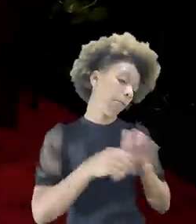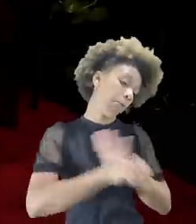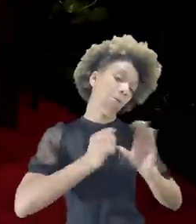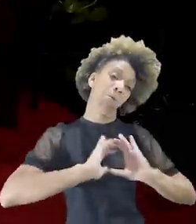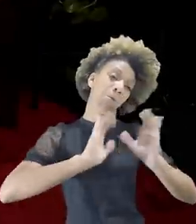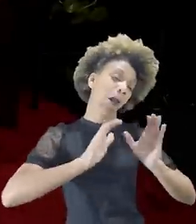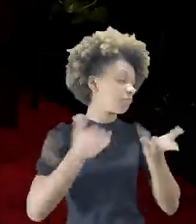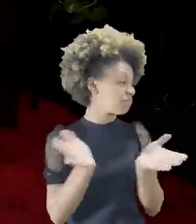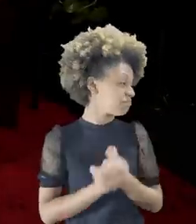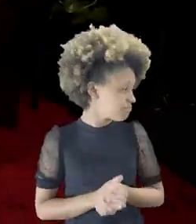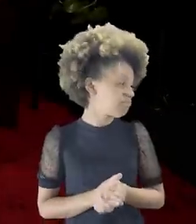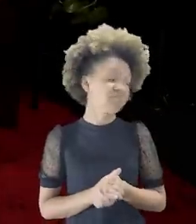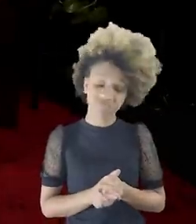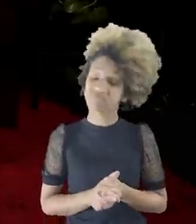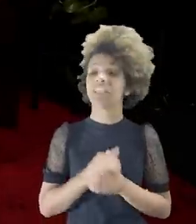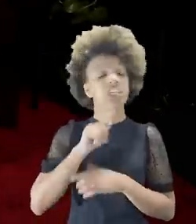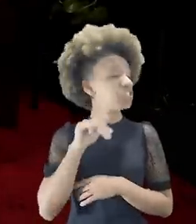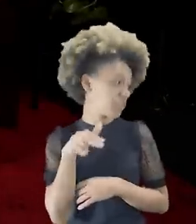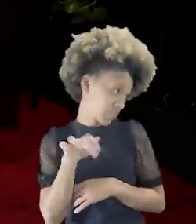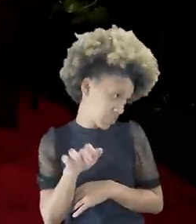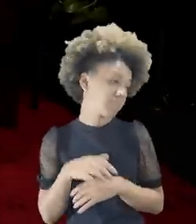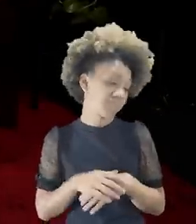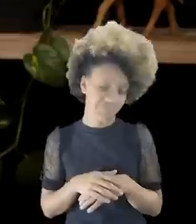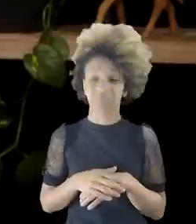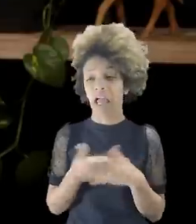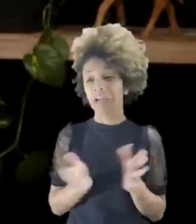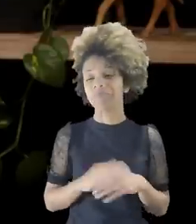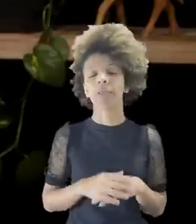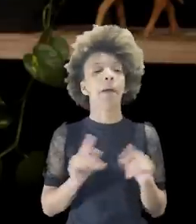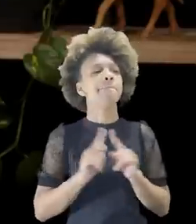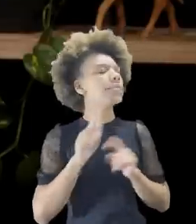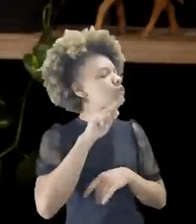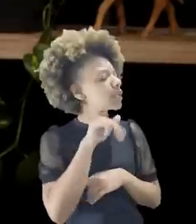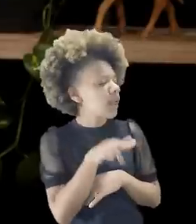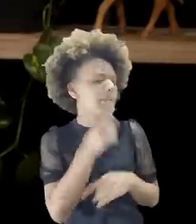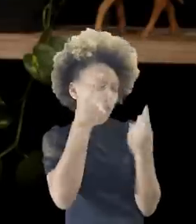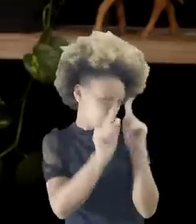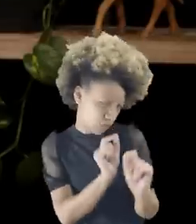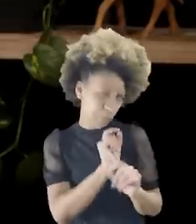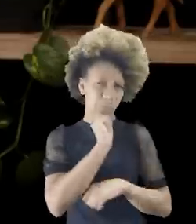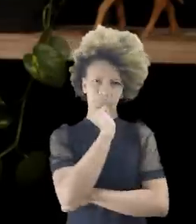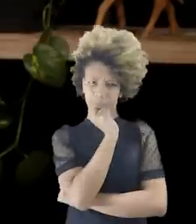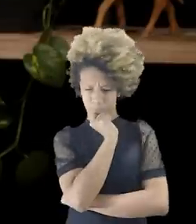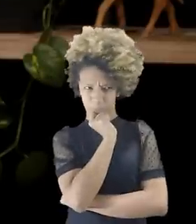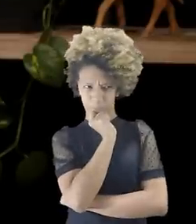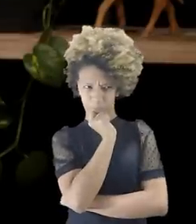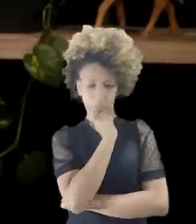jogo é Giovani Giovanelli Giovani o o Guilherme uma dúvida assim é